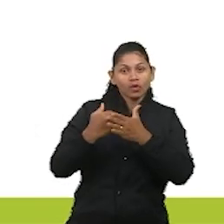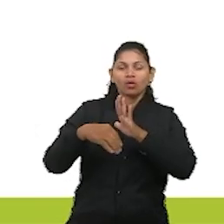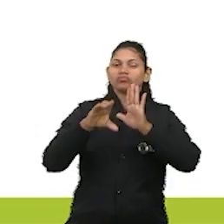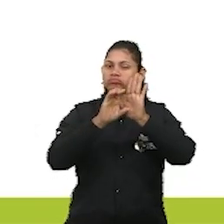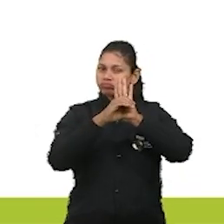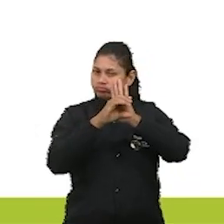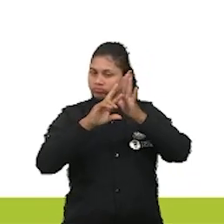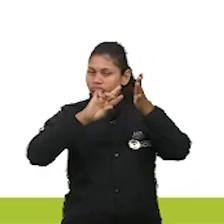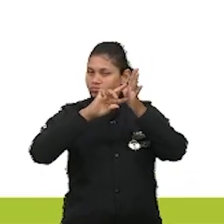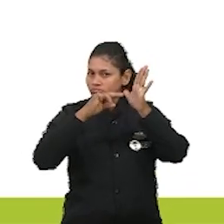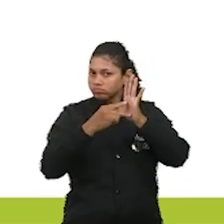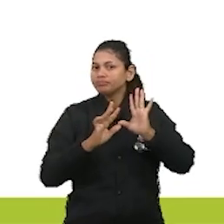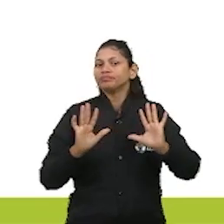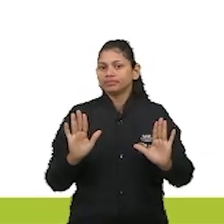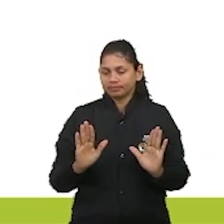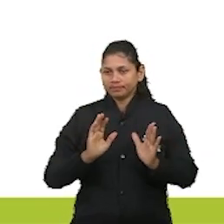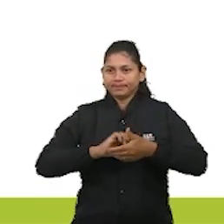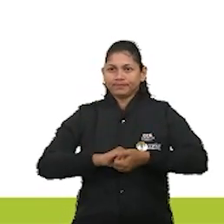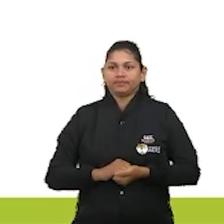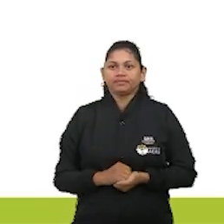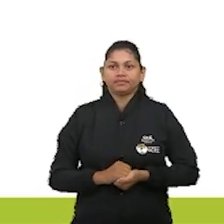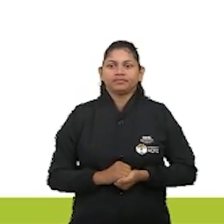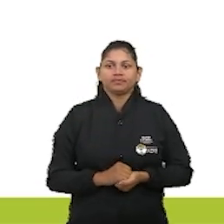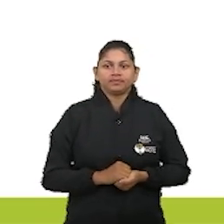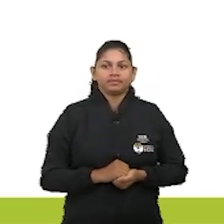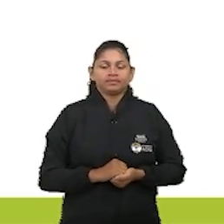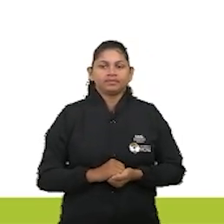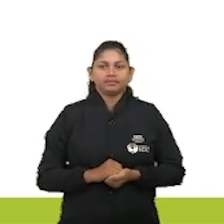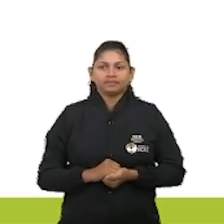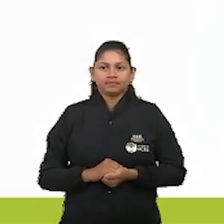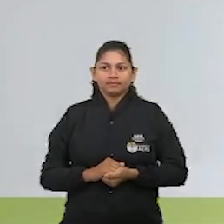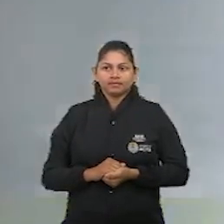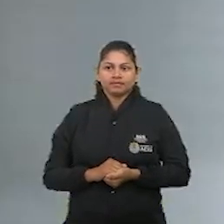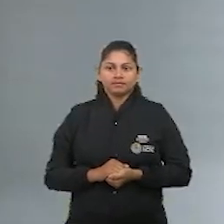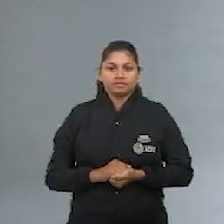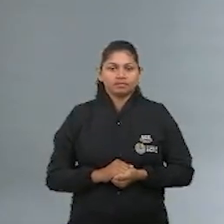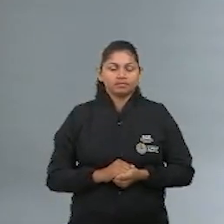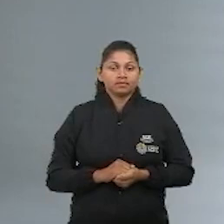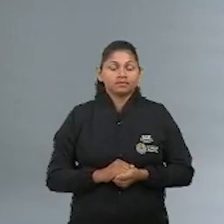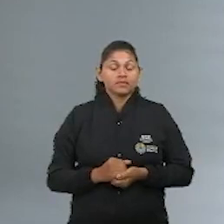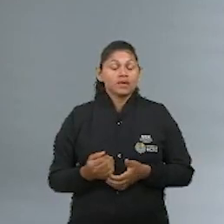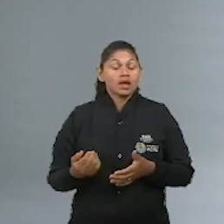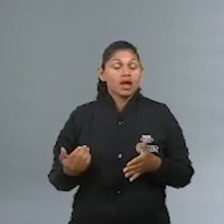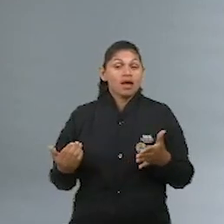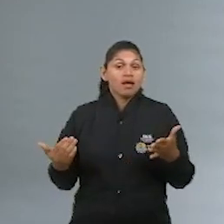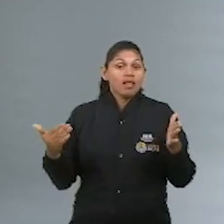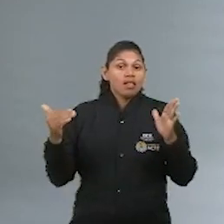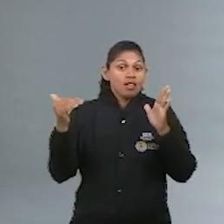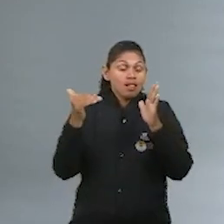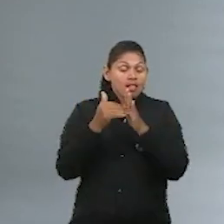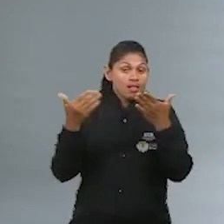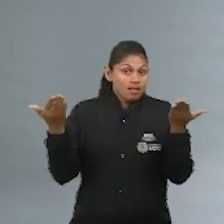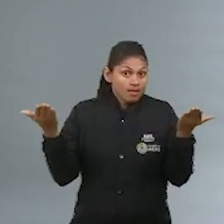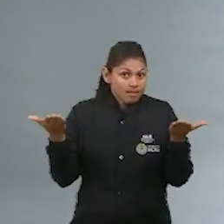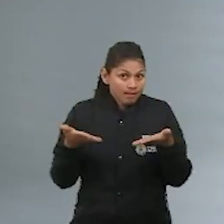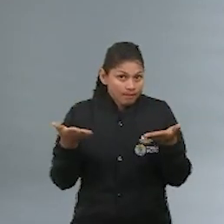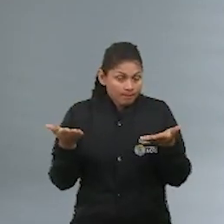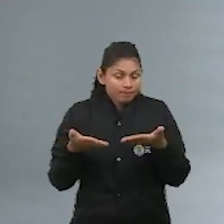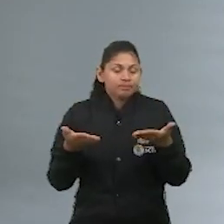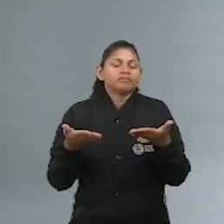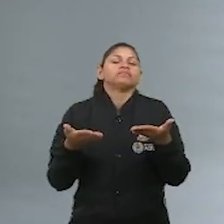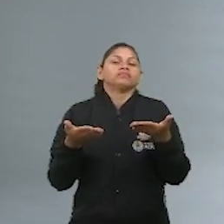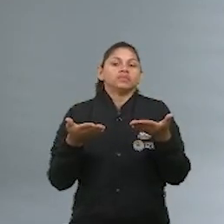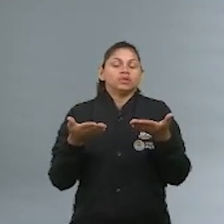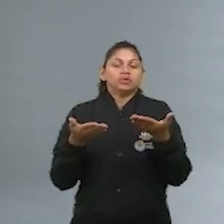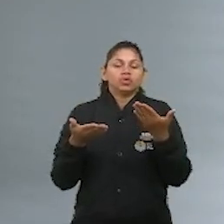pouco aí as leis de Kirchhoff. Até agora a gente está vendo circuito simples. Quando eu